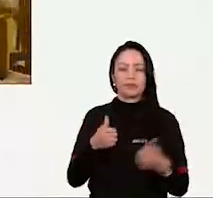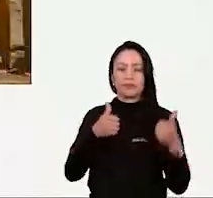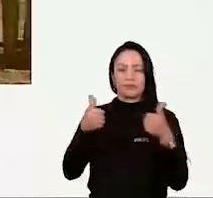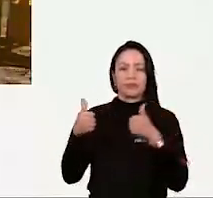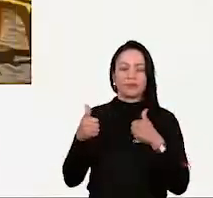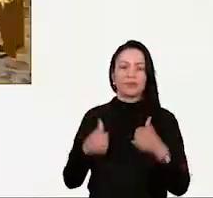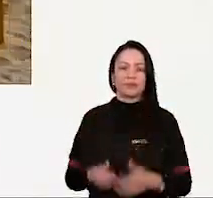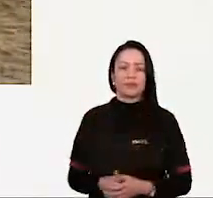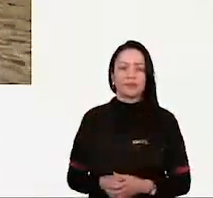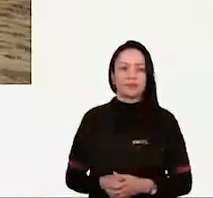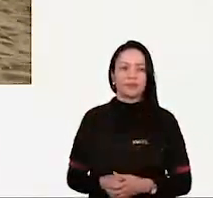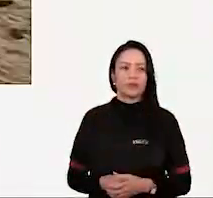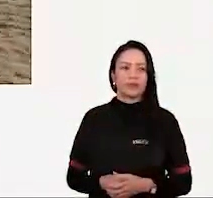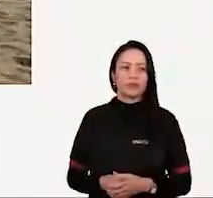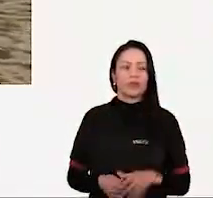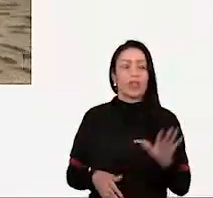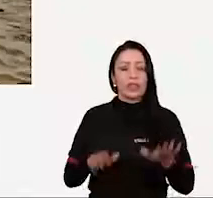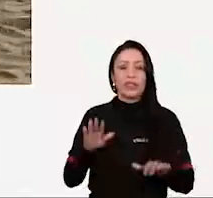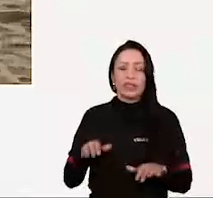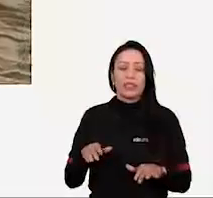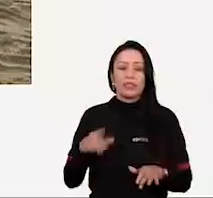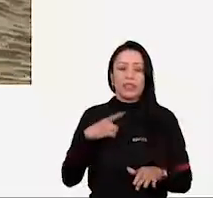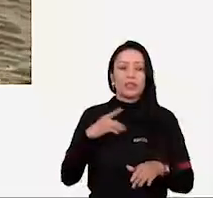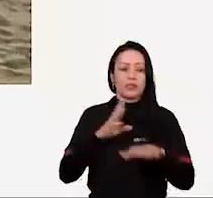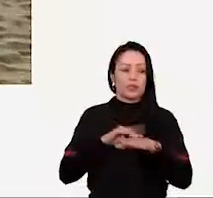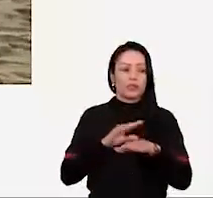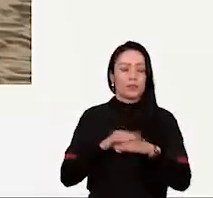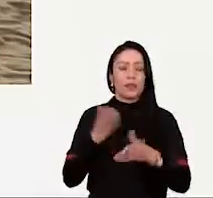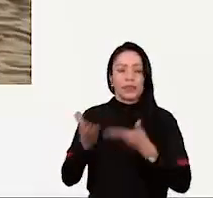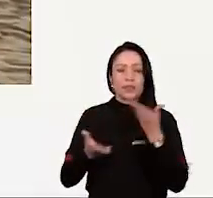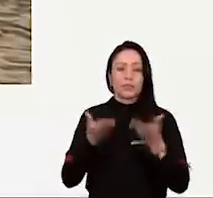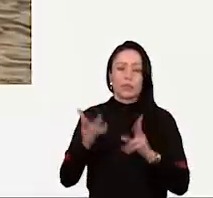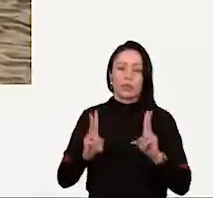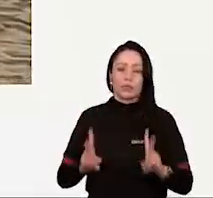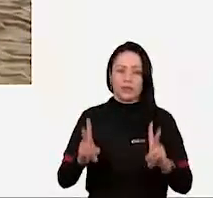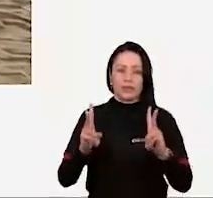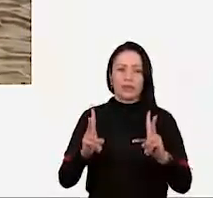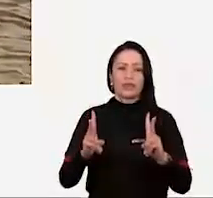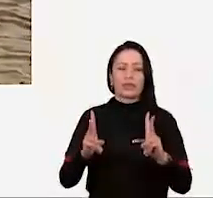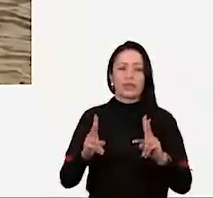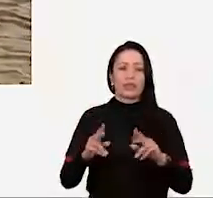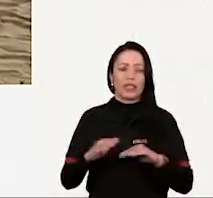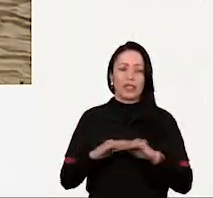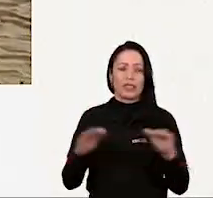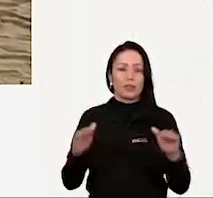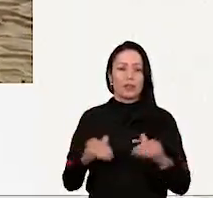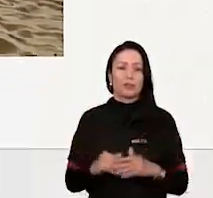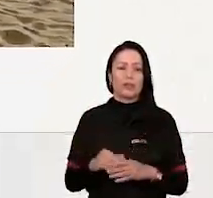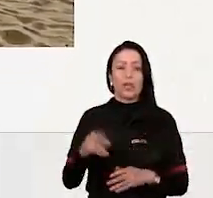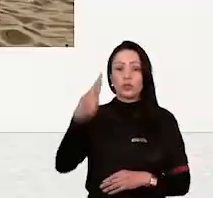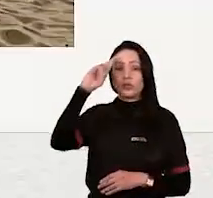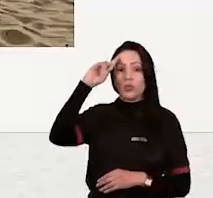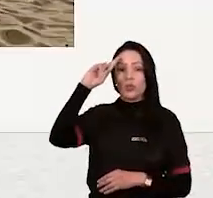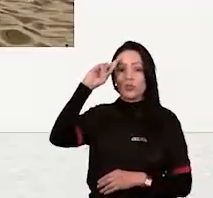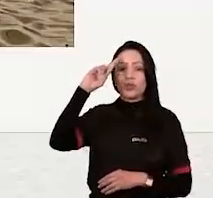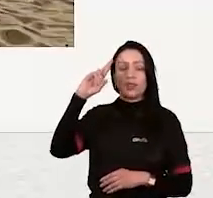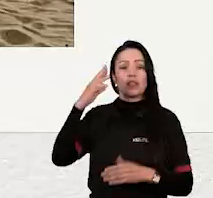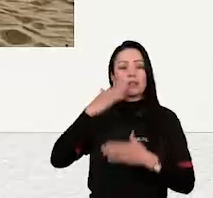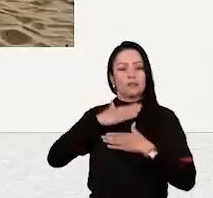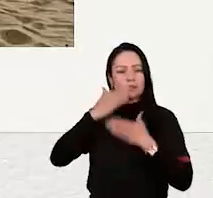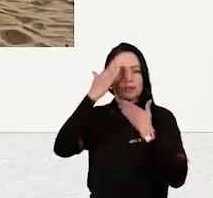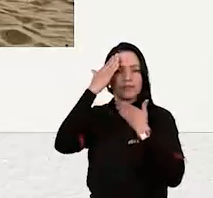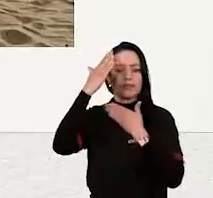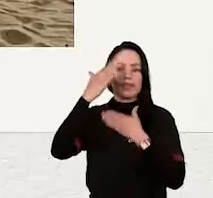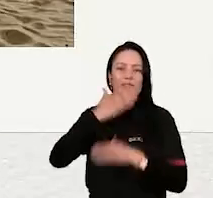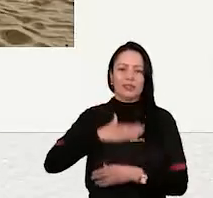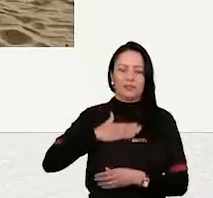espetacular. Então, apesar de ele ter um colesteatoma, a gente segue tratando ele, e ele saiu daquela situação. Os donos são assim muito gratos e